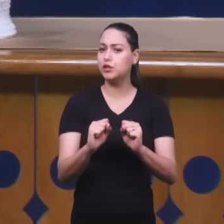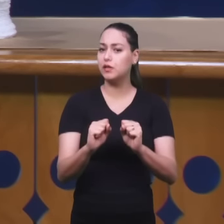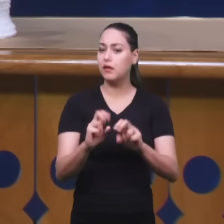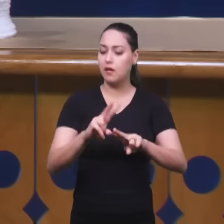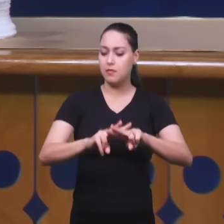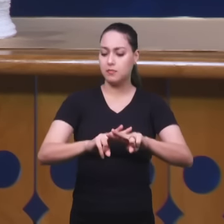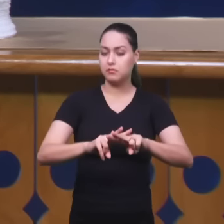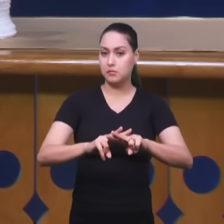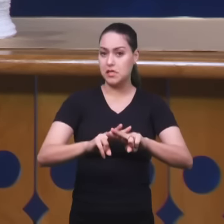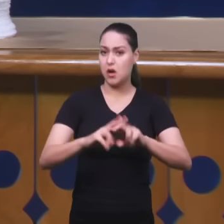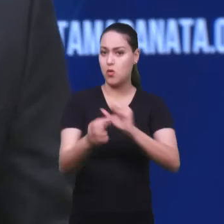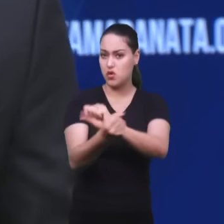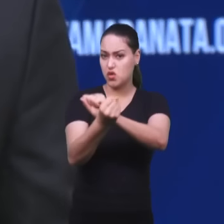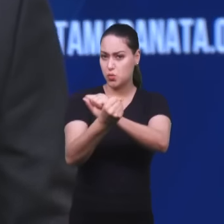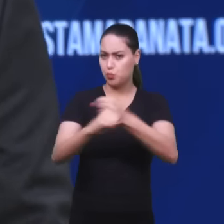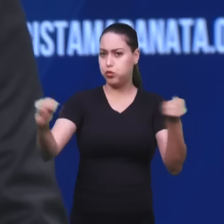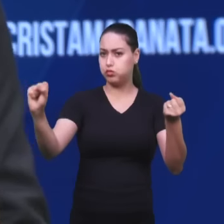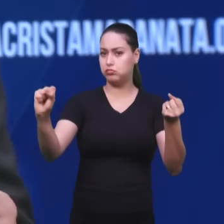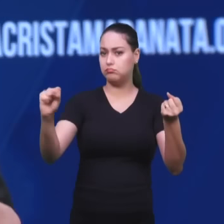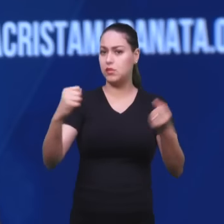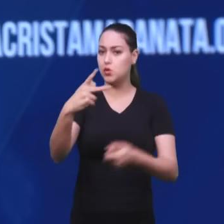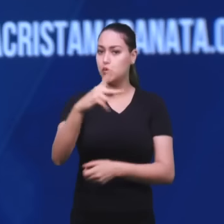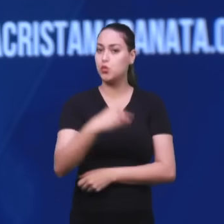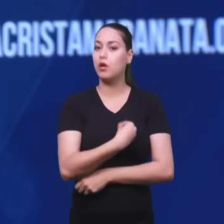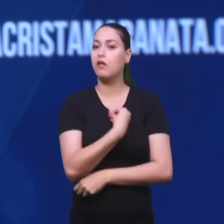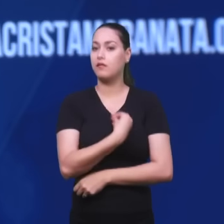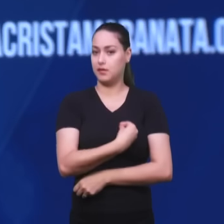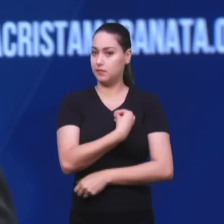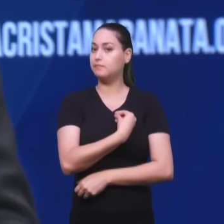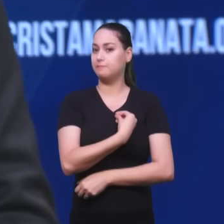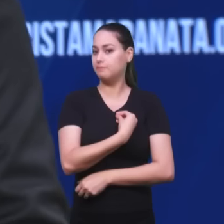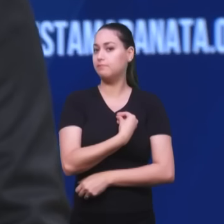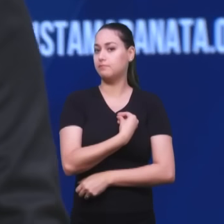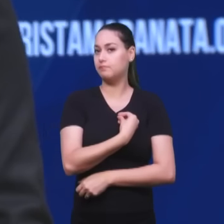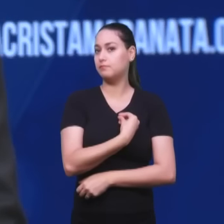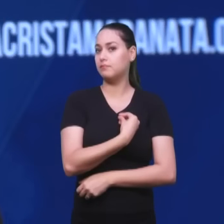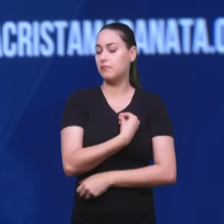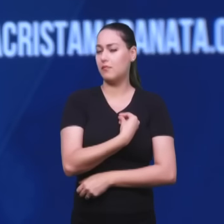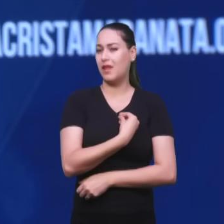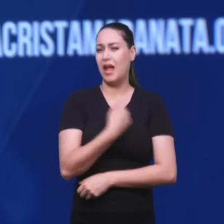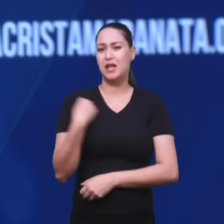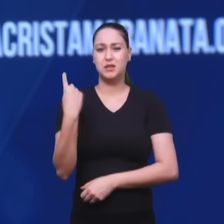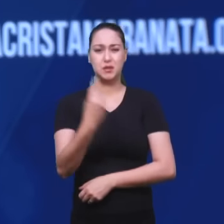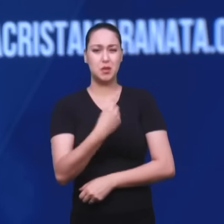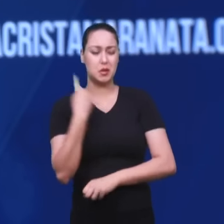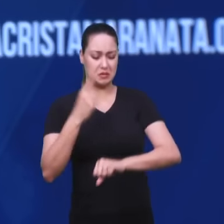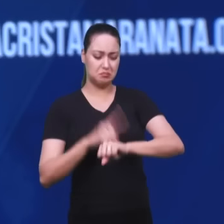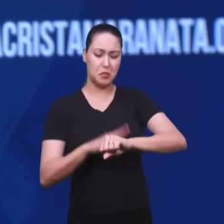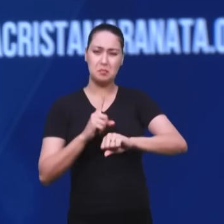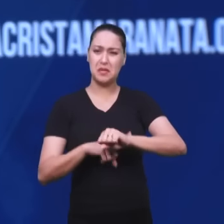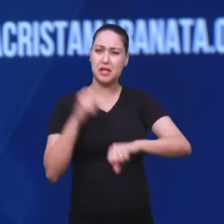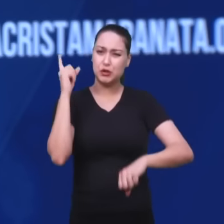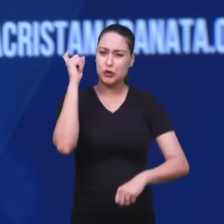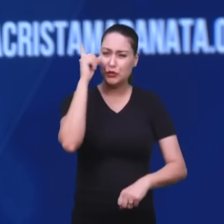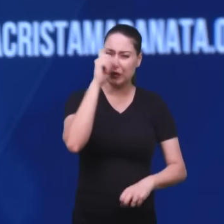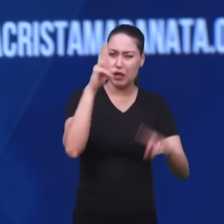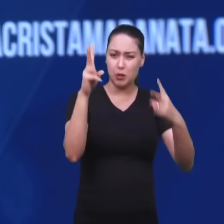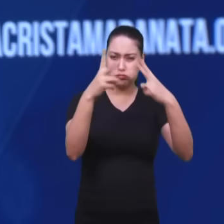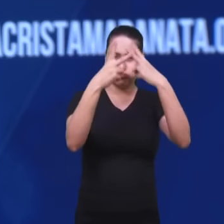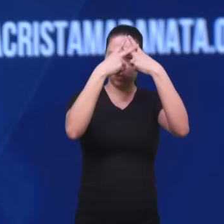Se encontra Muitos de nós Passamos Momentos De prisões Emocionais